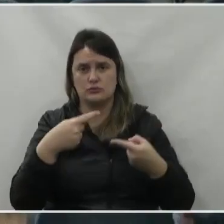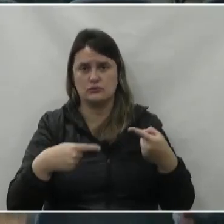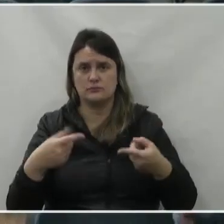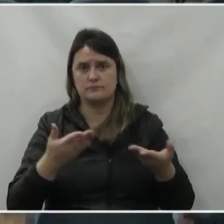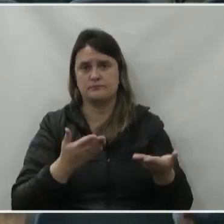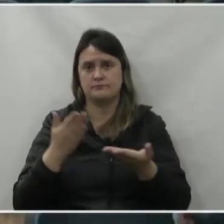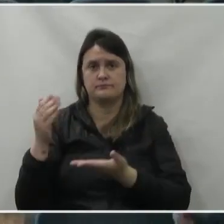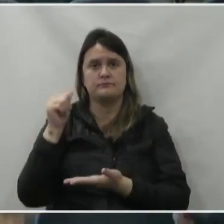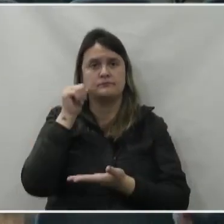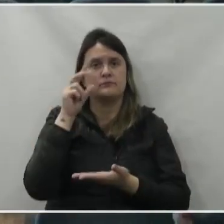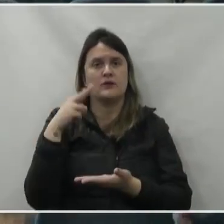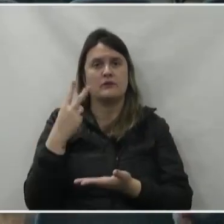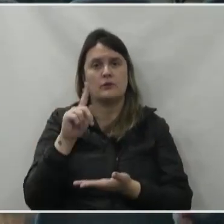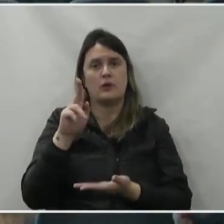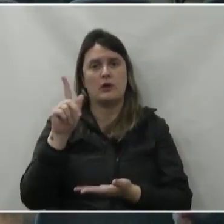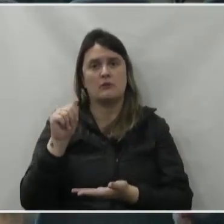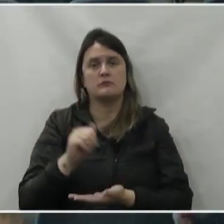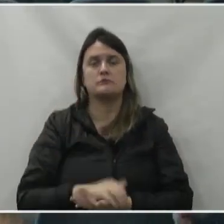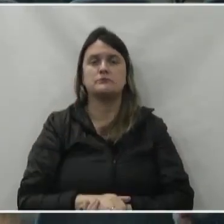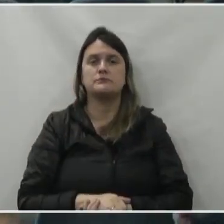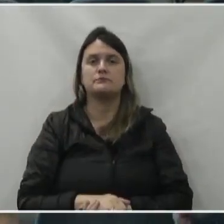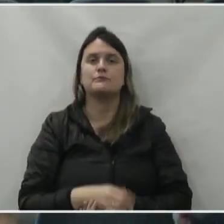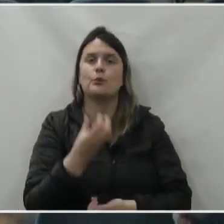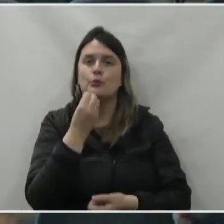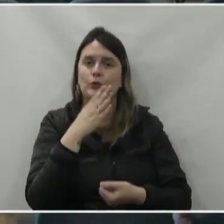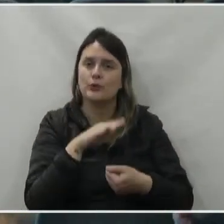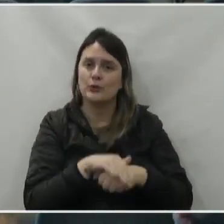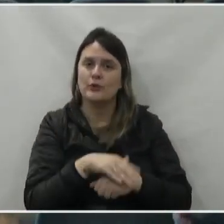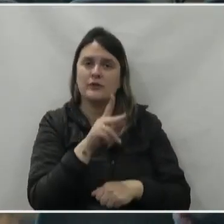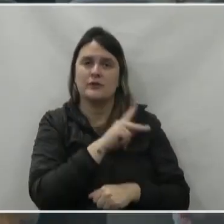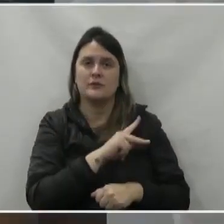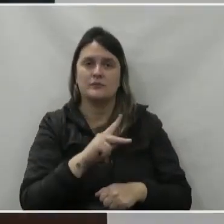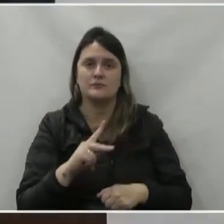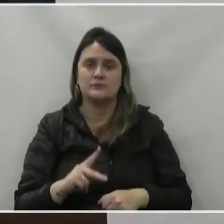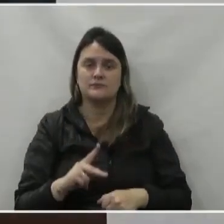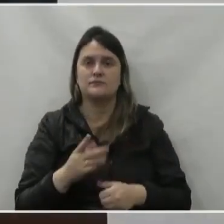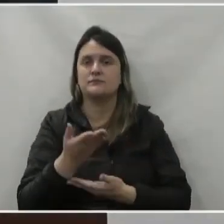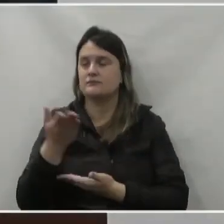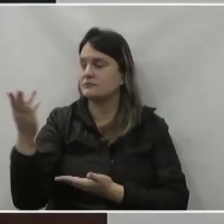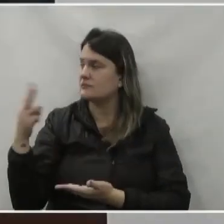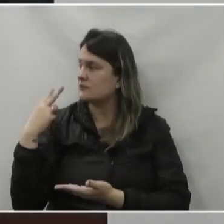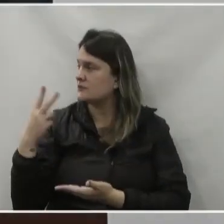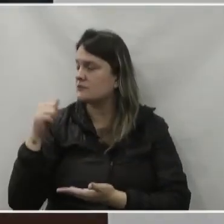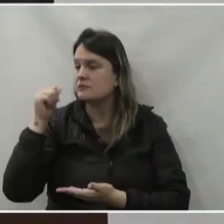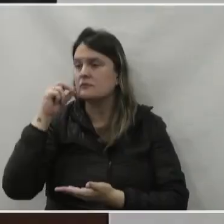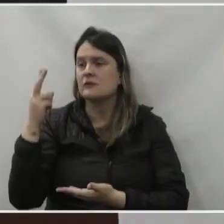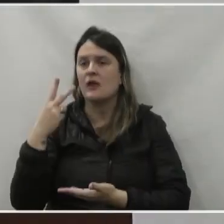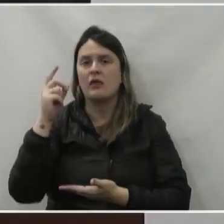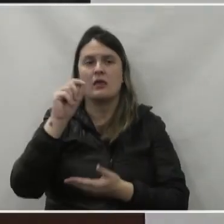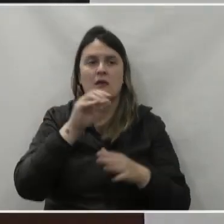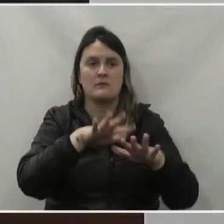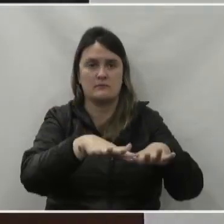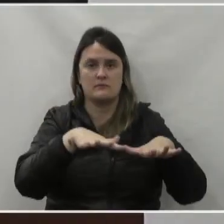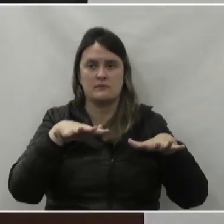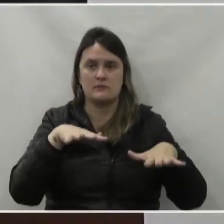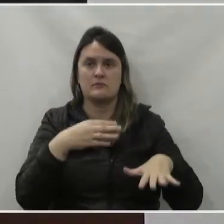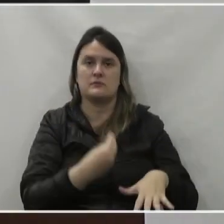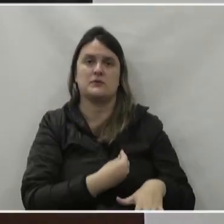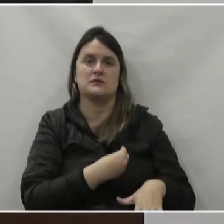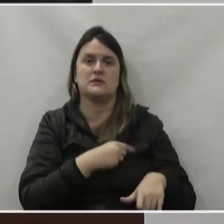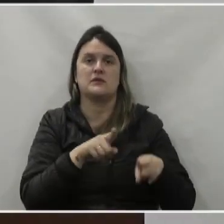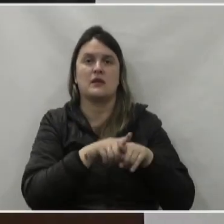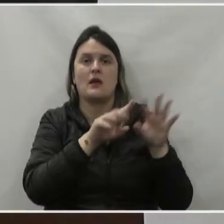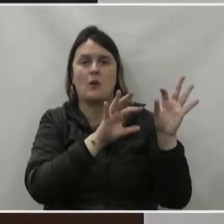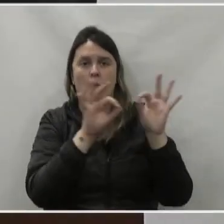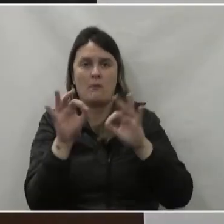Com a palavra a vereadora protetora Guga. Boa noite, senhor presidente, caras colegas e quem estão aqui presentes nessa casa e nos assistem